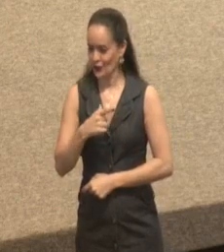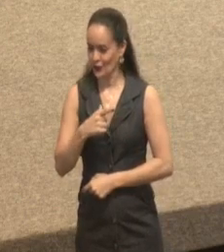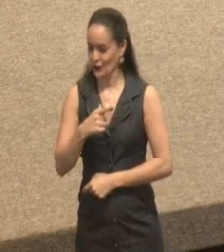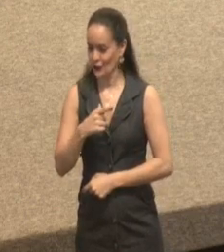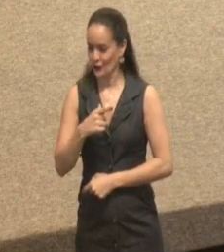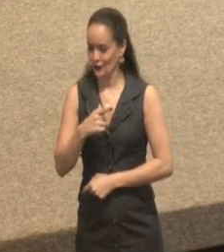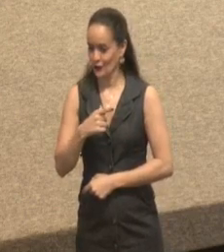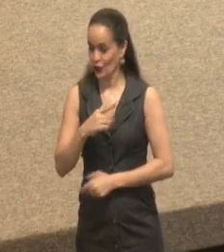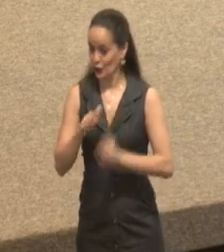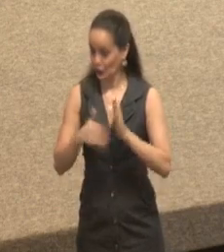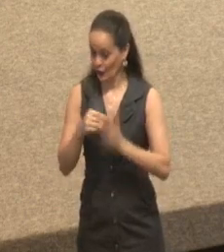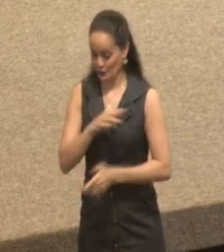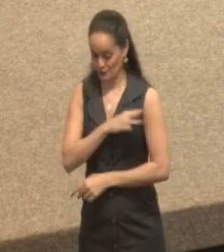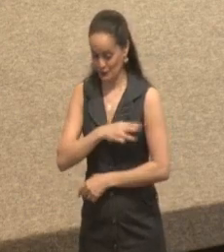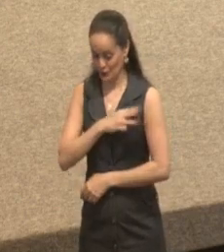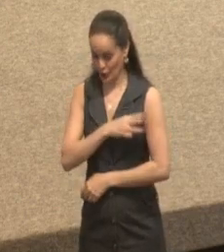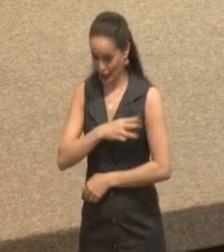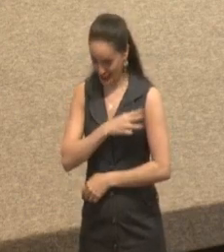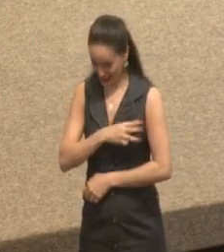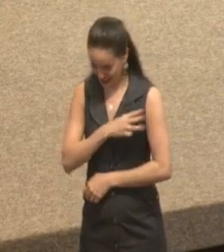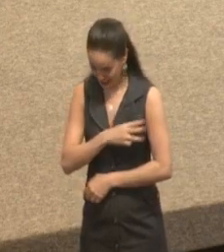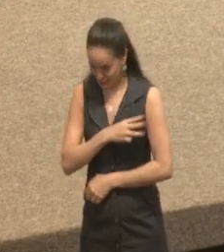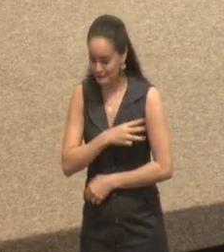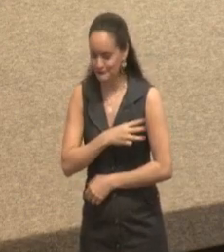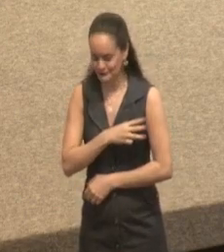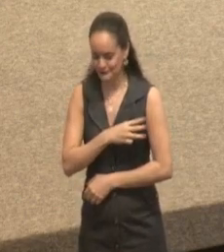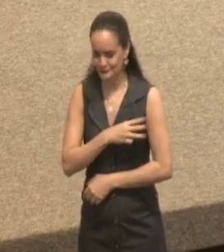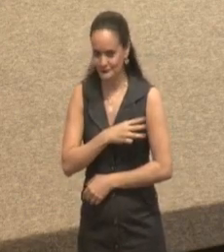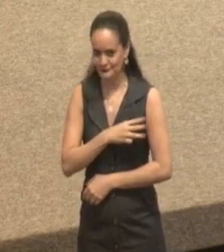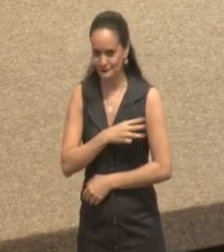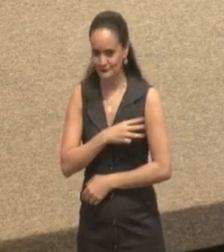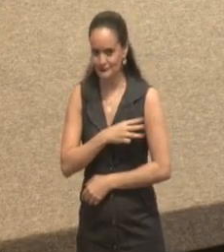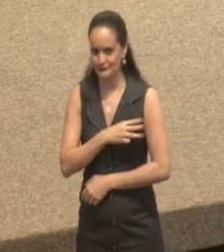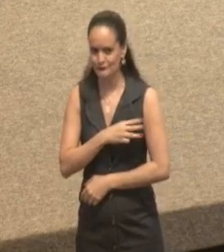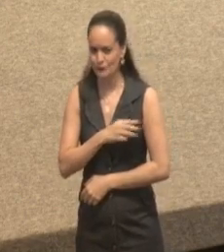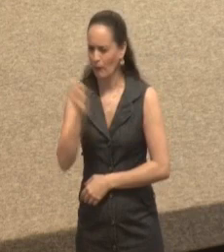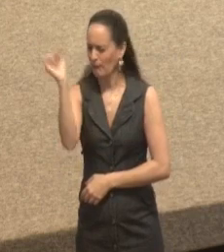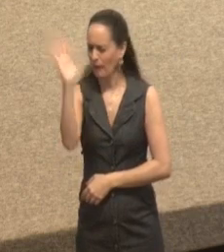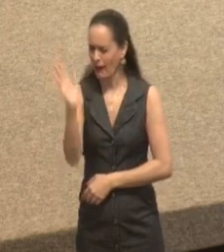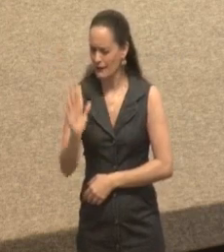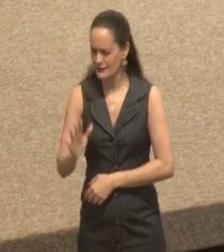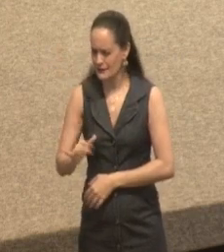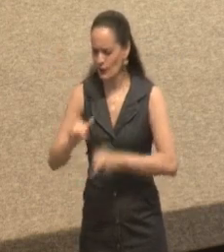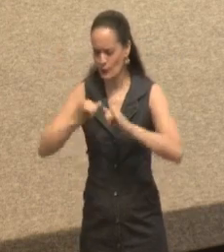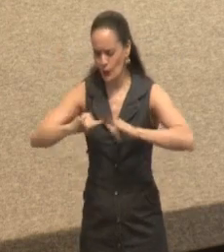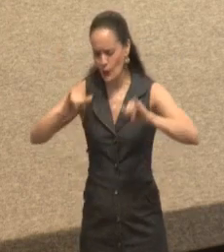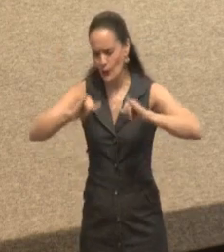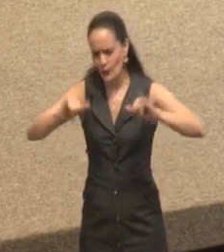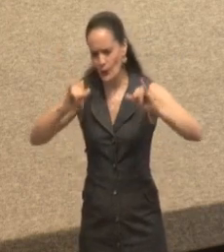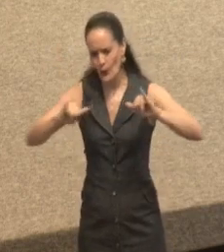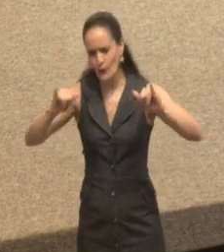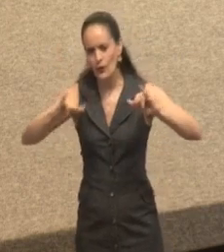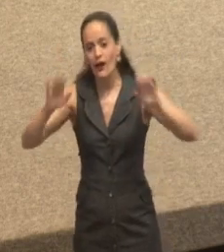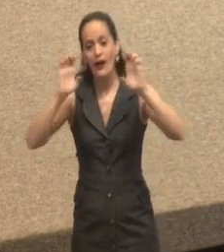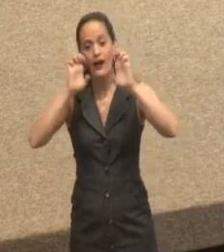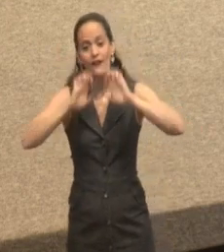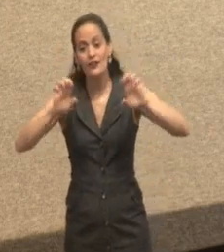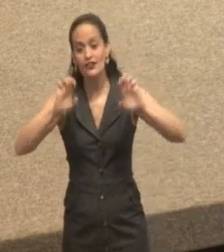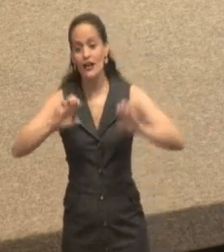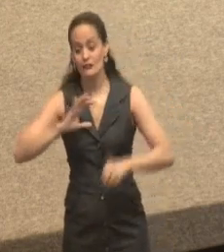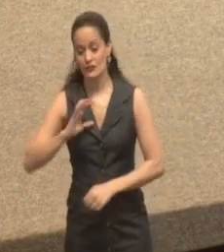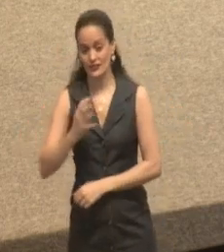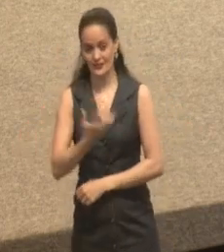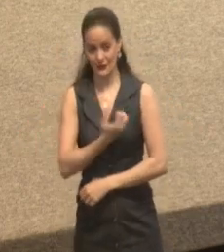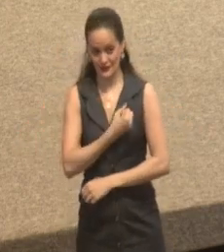Todos esses missionários são nossos missionários ali, Brasil afora, levando a mensagem de salvação, o Evangelho